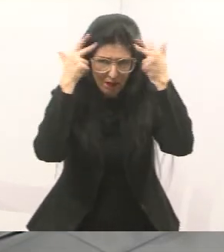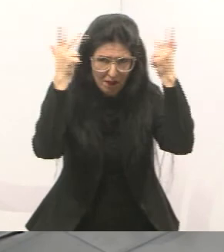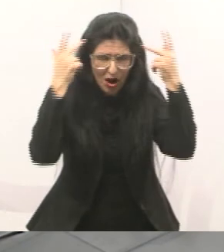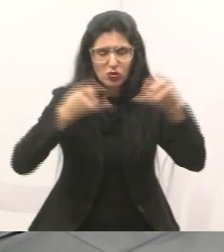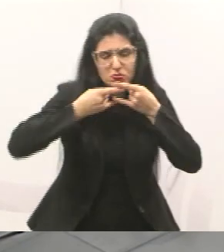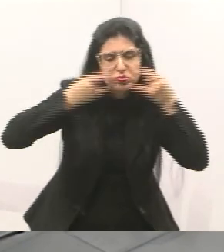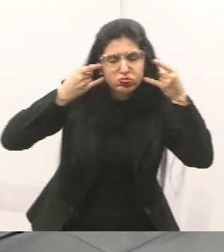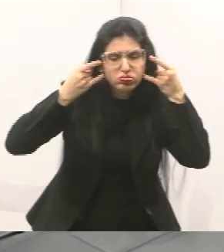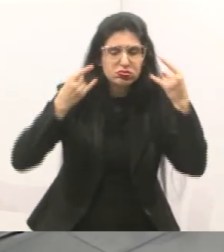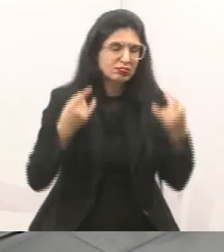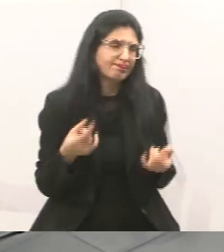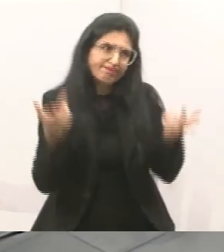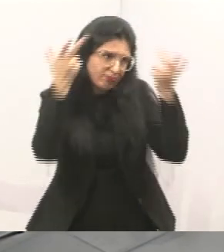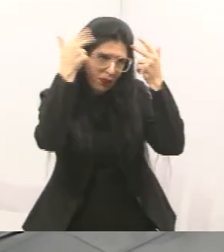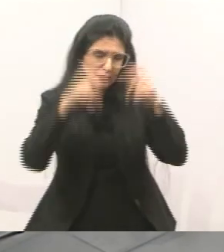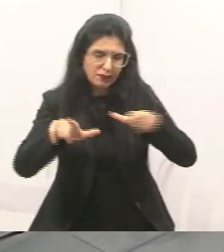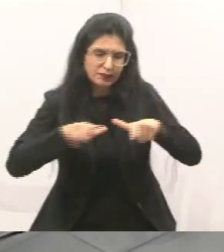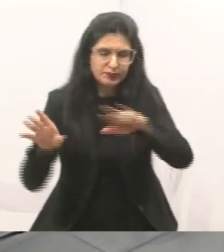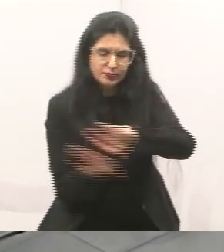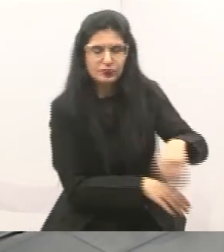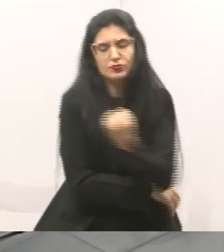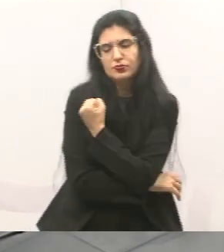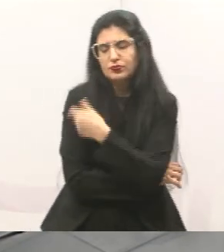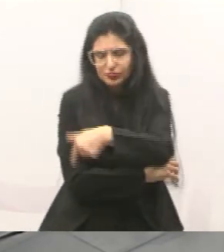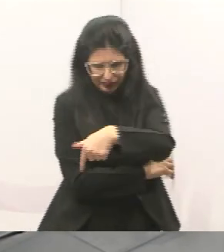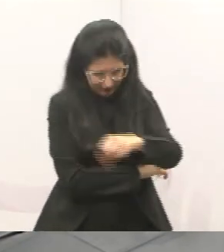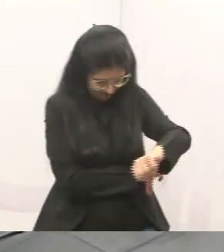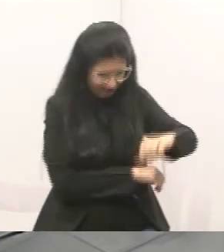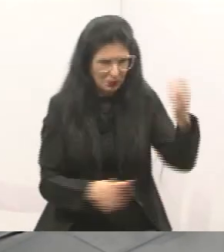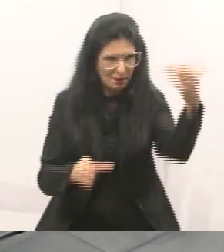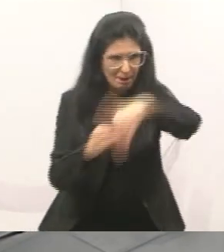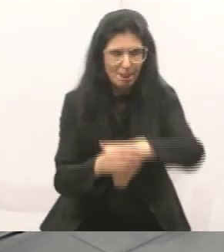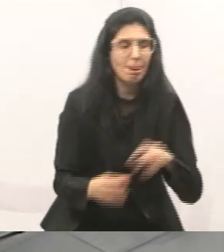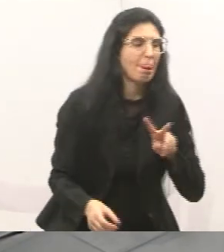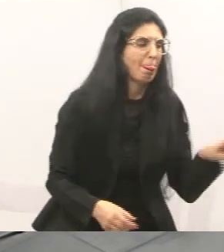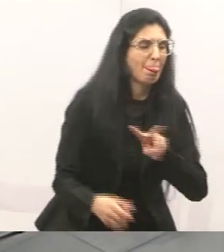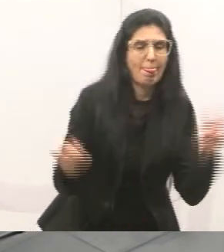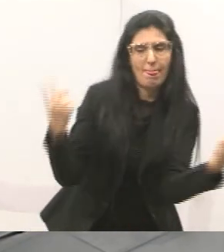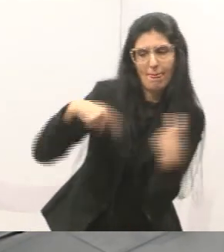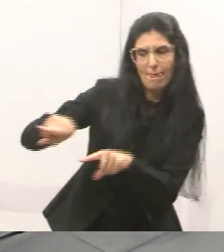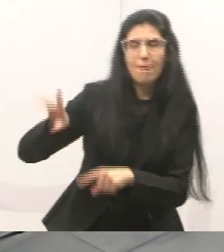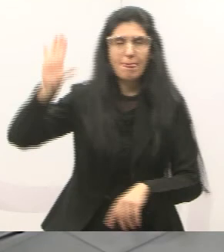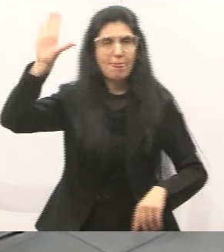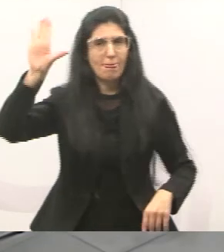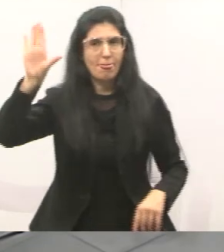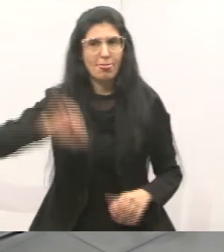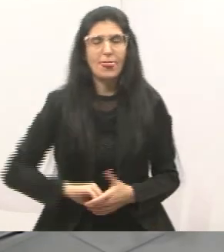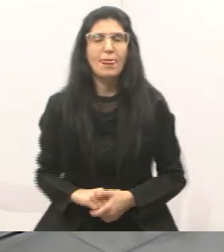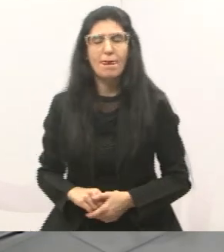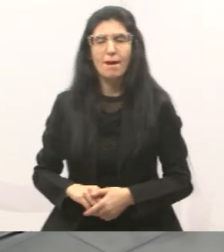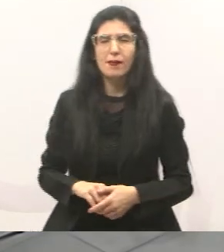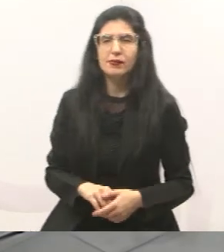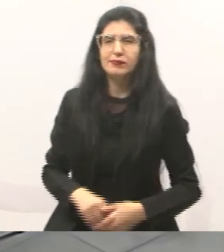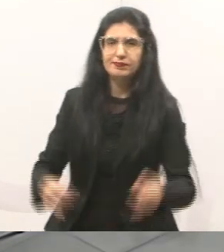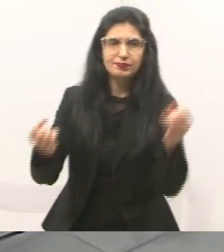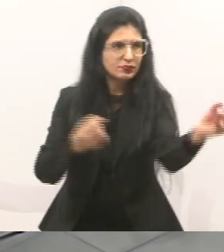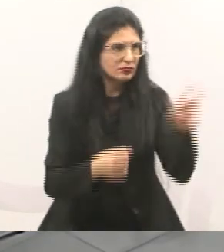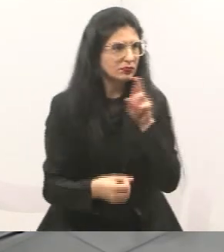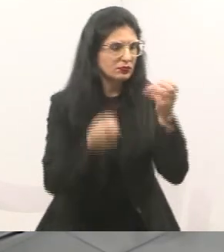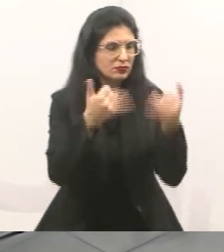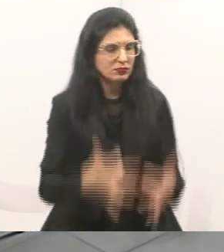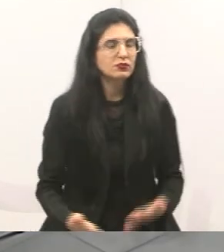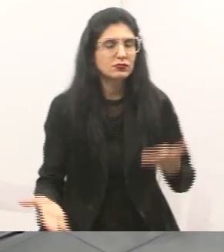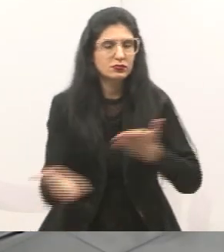Pedido de informações número 79 em votação. Os vereadores contrários se manifestem levantando o braço. Pedido de informações